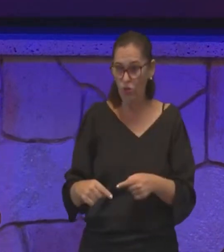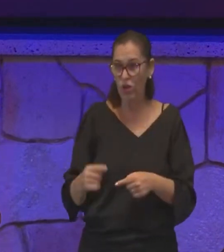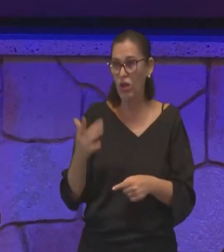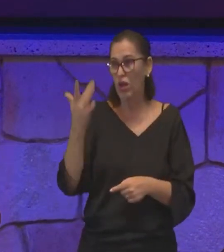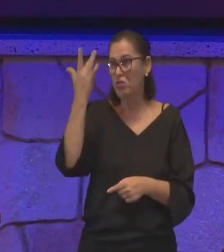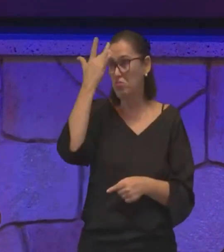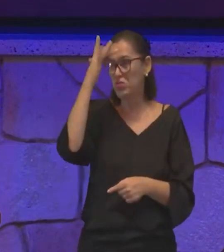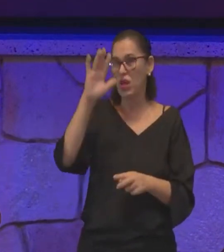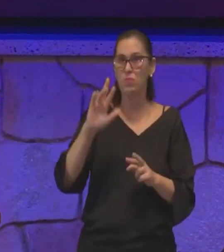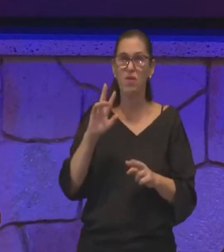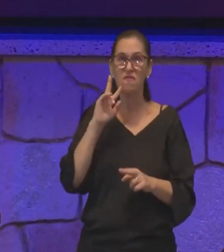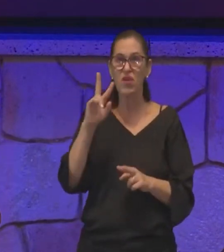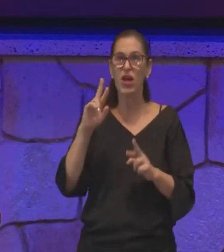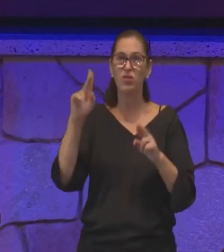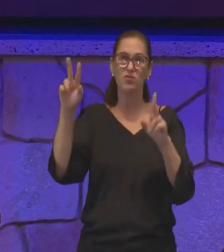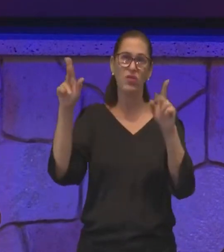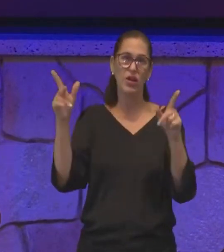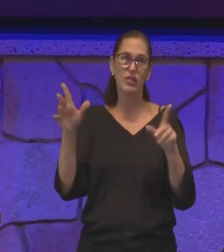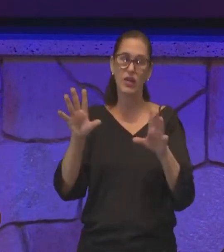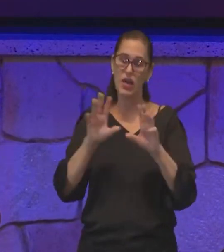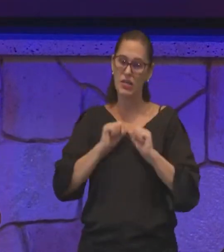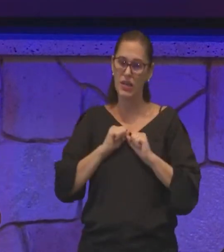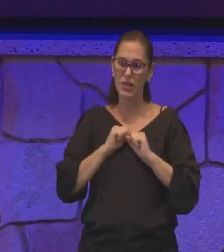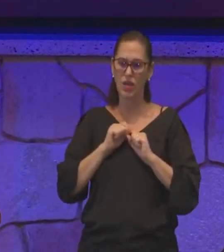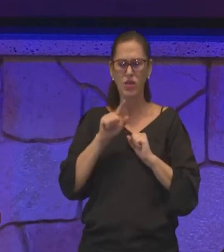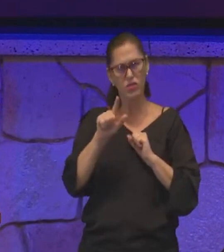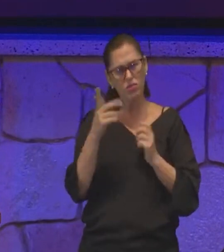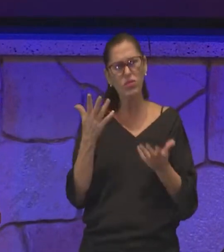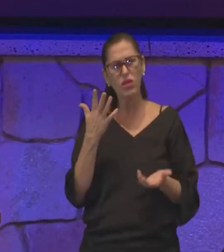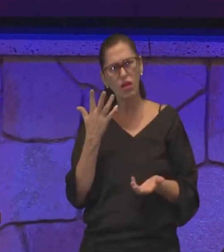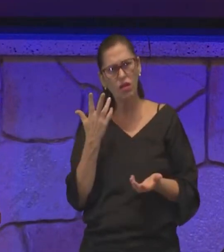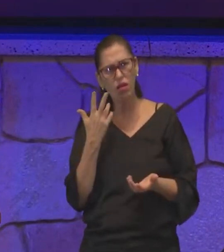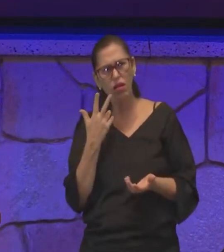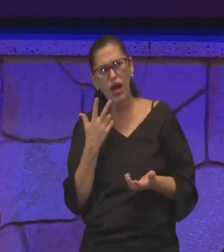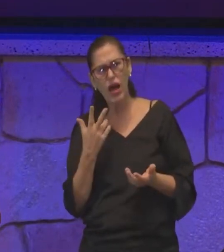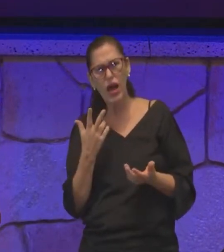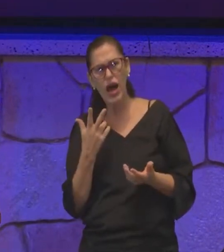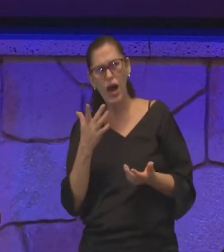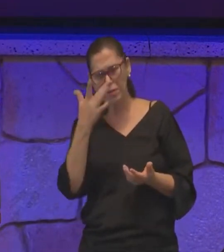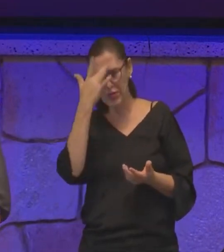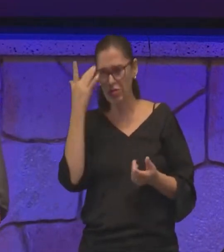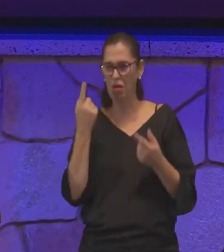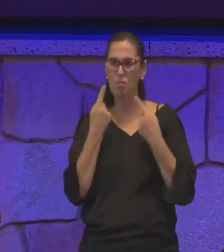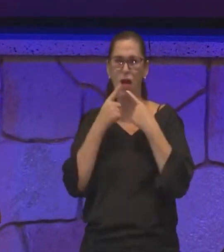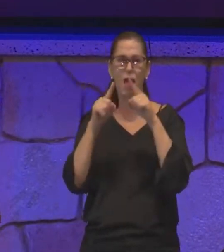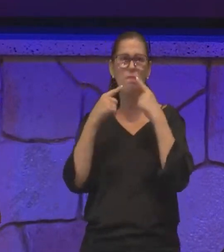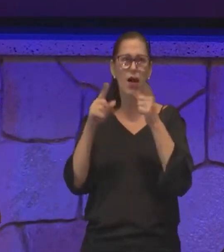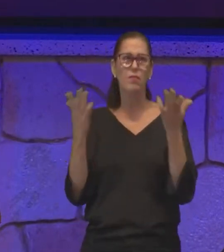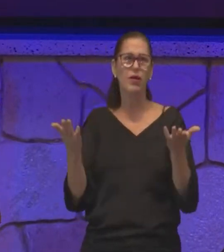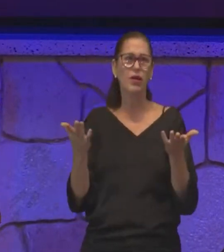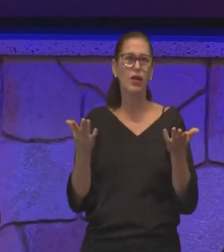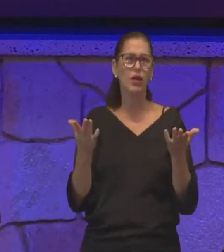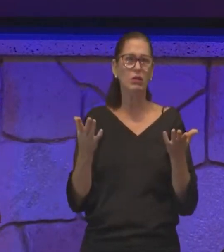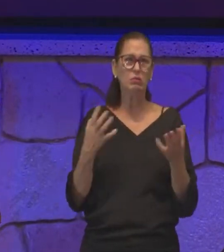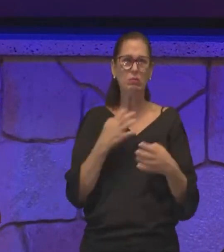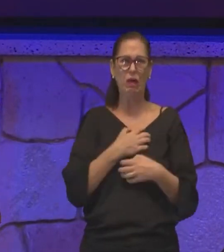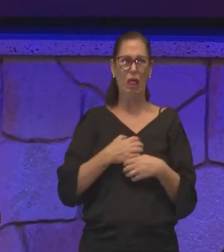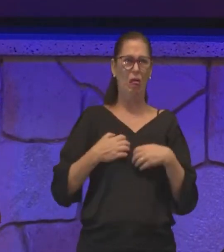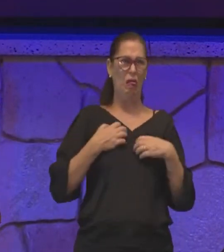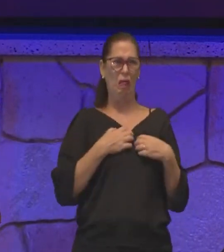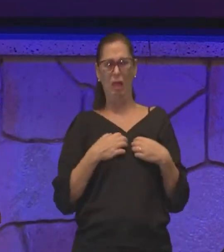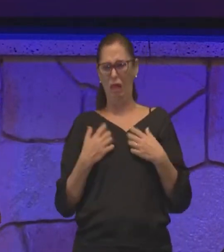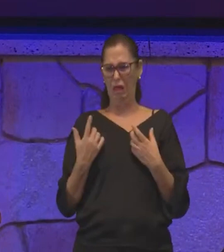com a diferença. Você já reparou isso? Geralmente quem é muito crítico não sabe lidar com diferença, tudo incomoda.